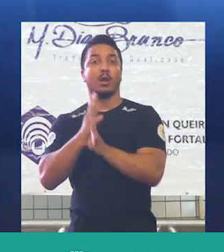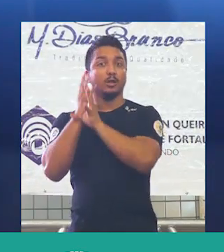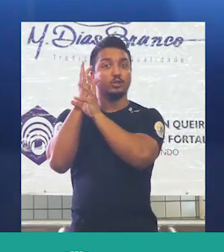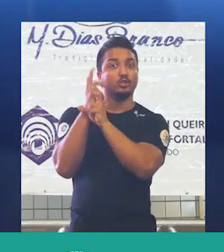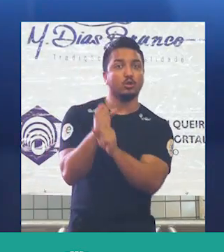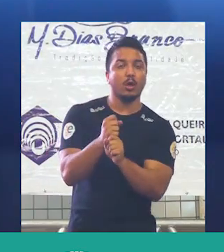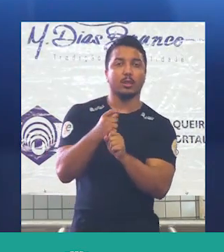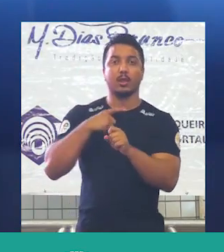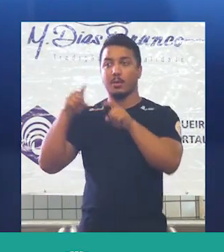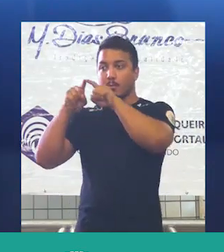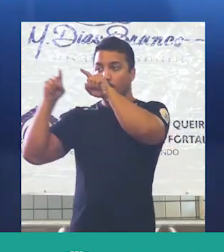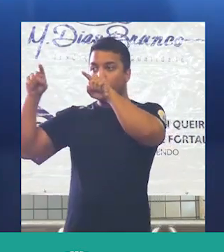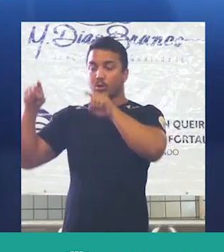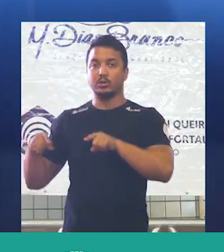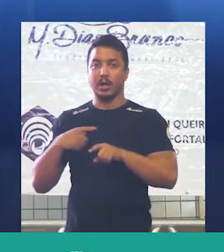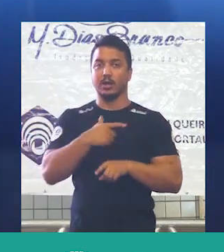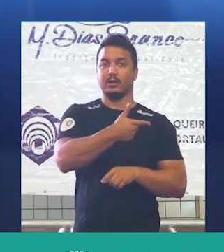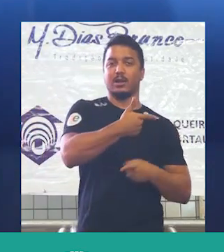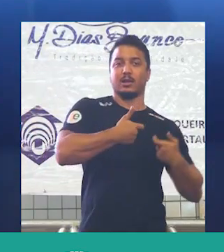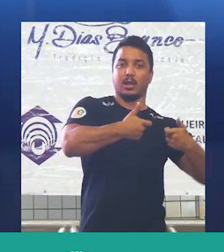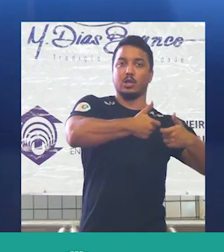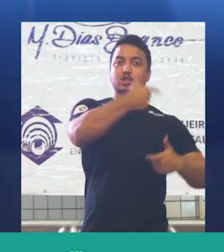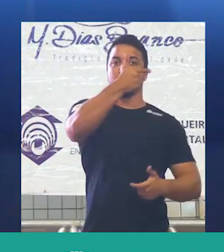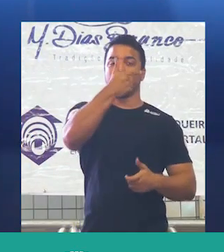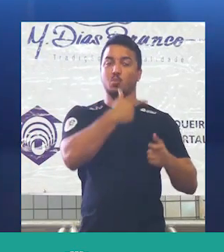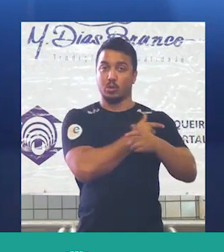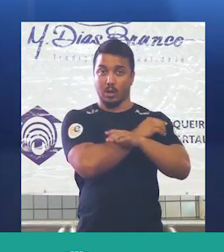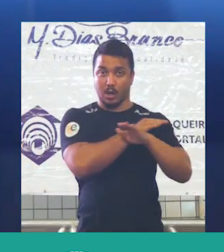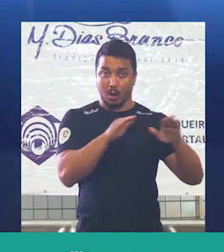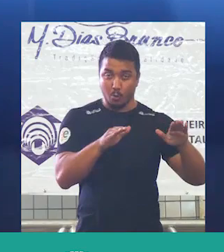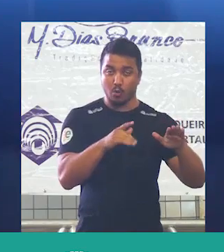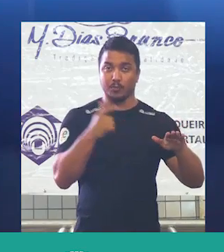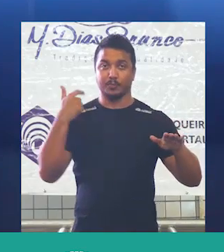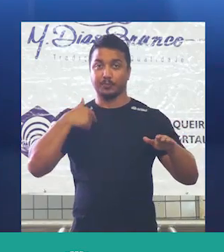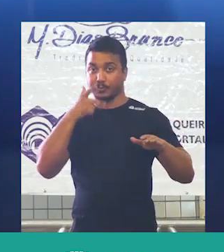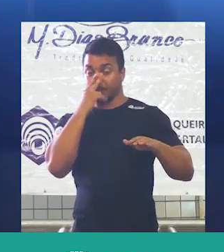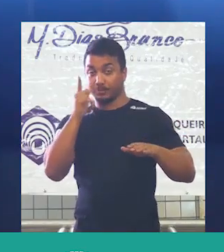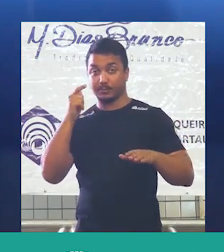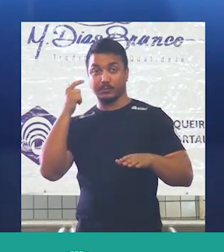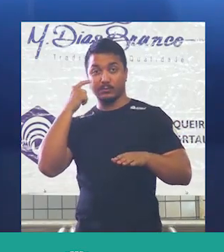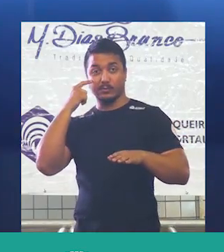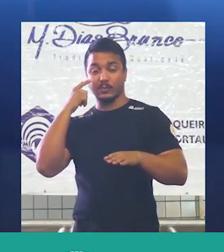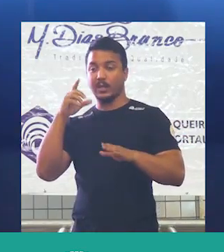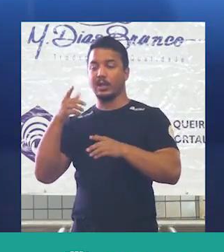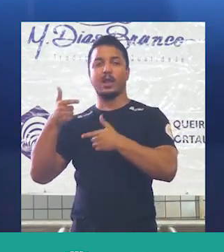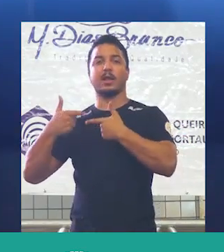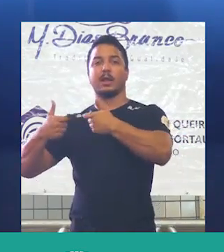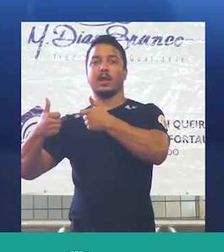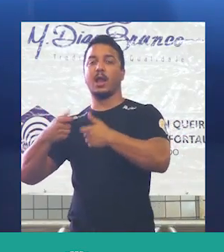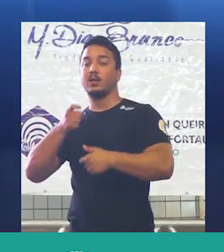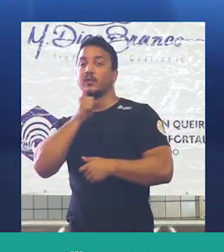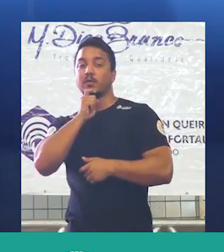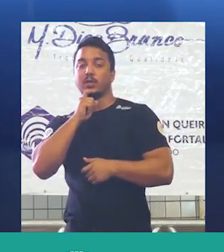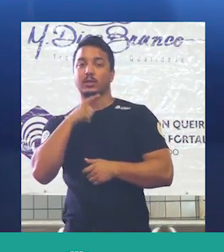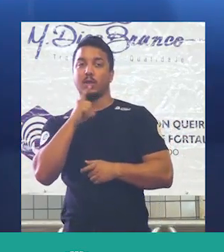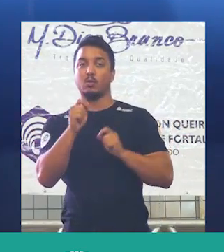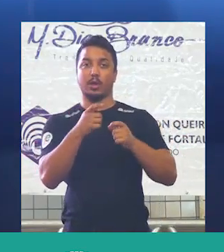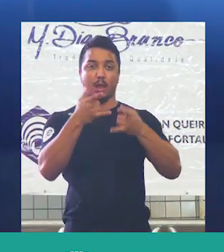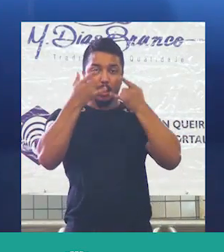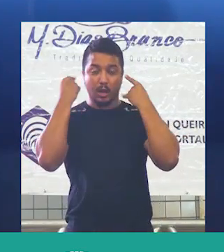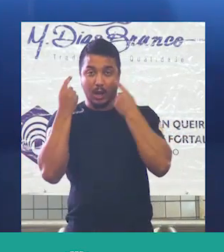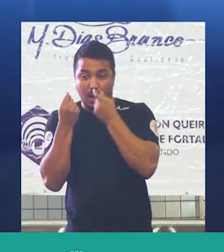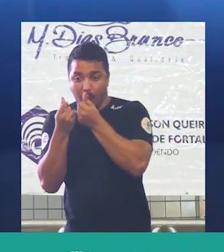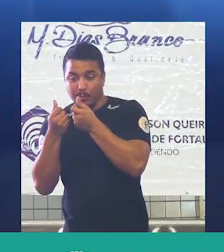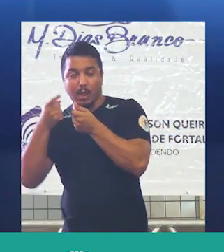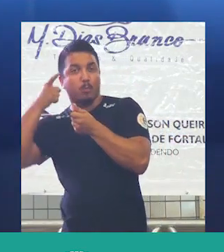americanos tinham um projeto após a Segunda Guerra Mundial. Dentro da Guerra Fria, você tinha dois lados. O lado